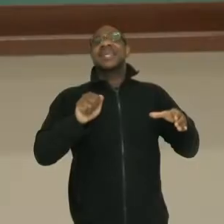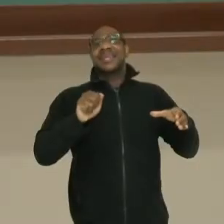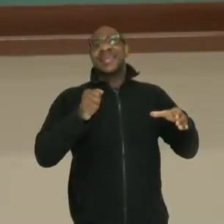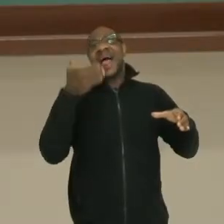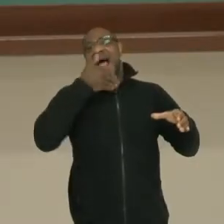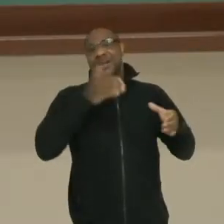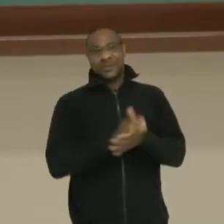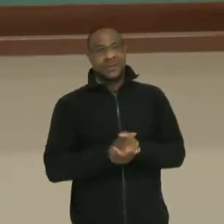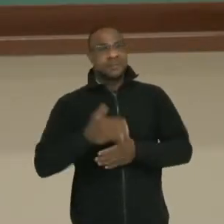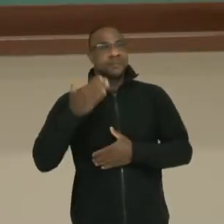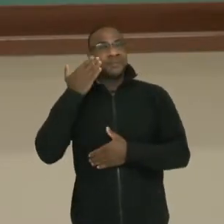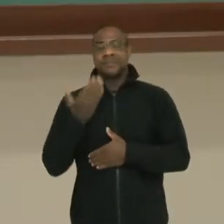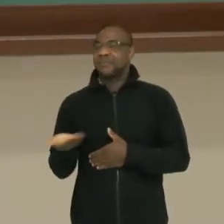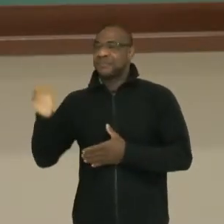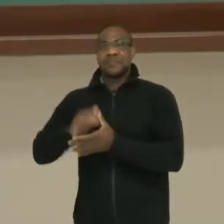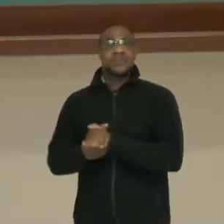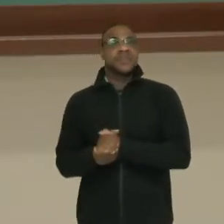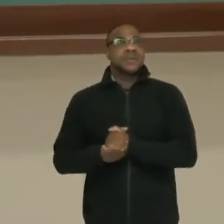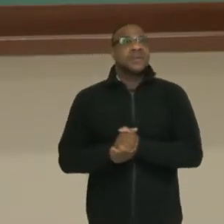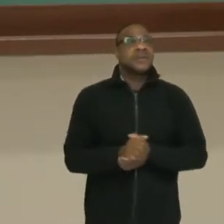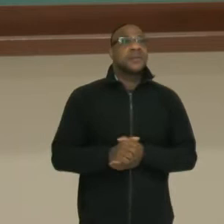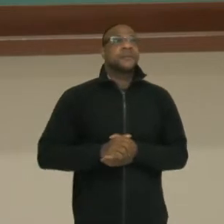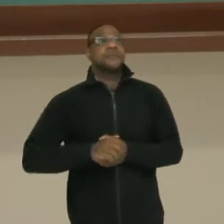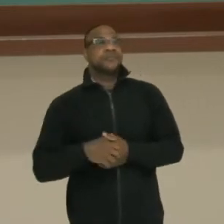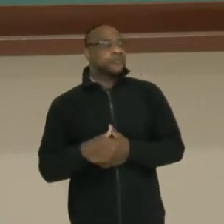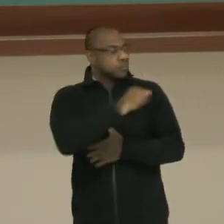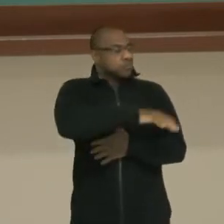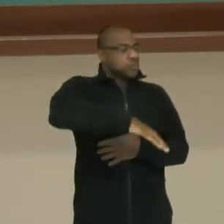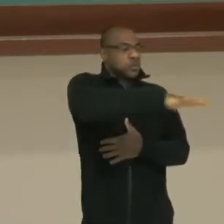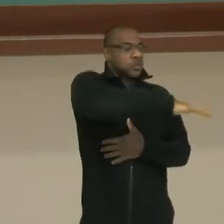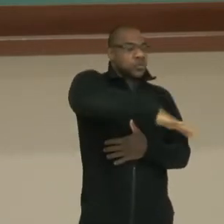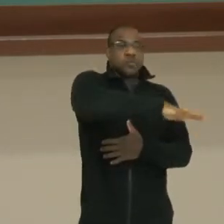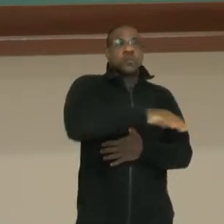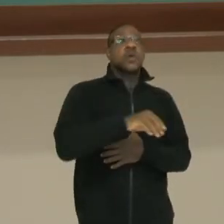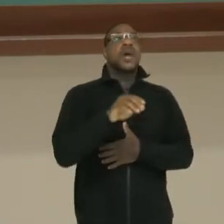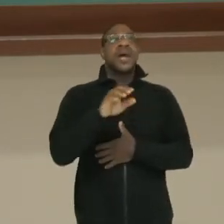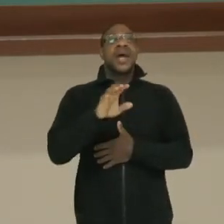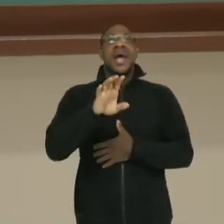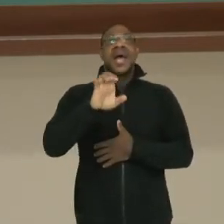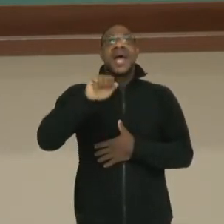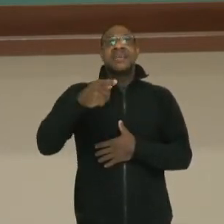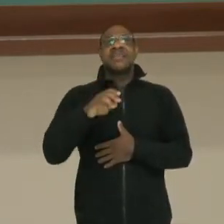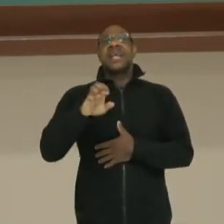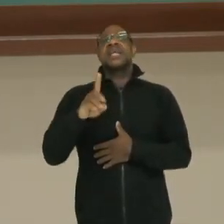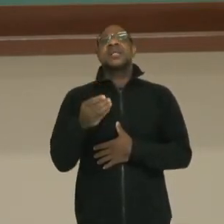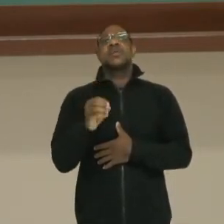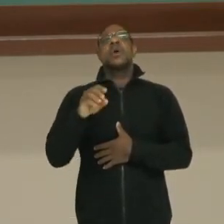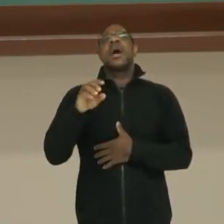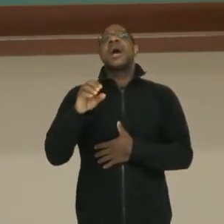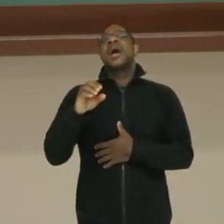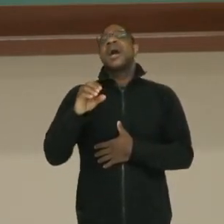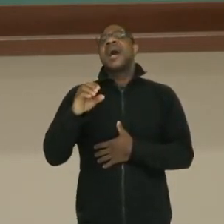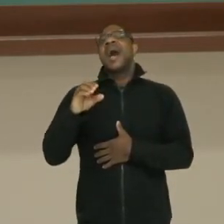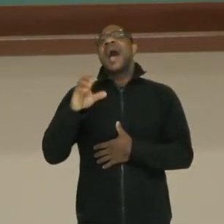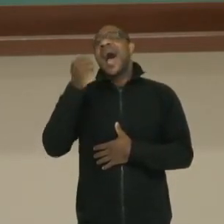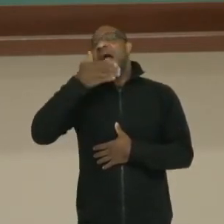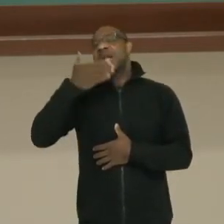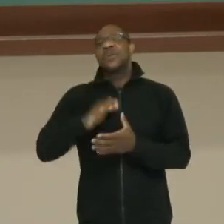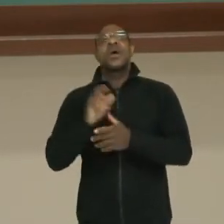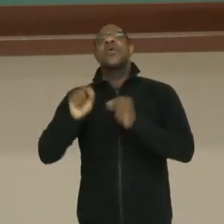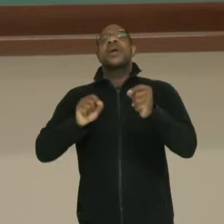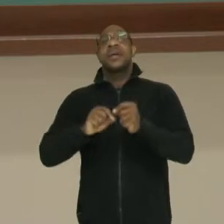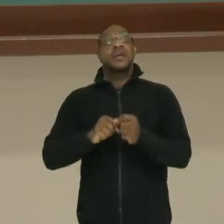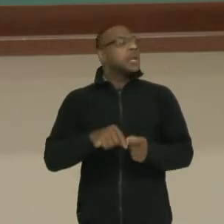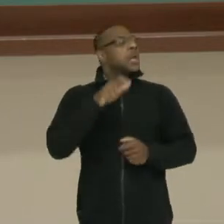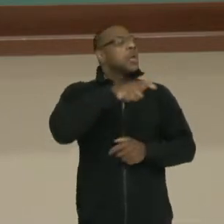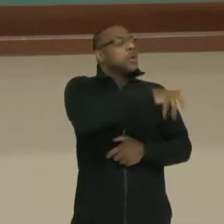de açúcar, ele é o quê? A moenda, a caldeira, a casa de purgar, ou seja, onde realmente